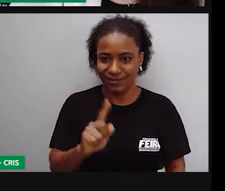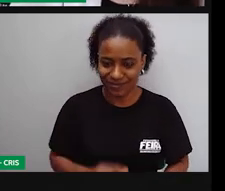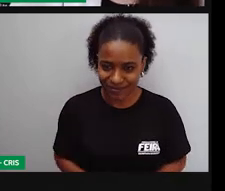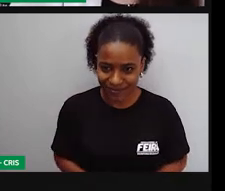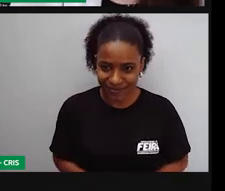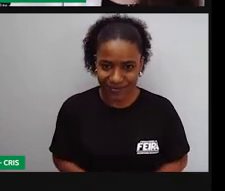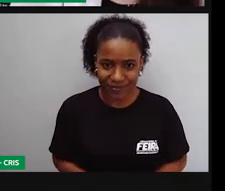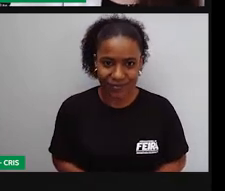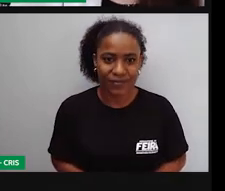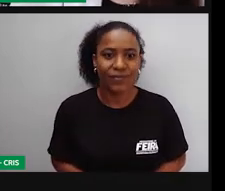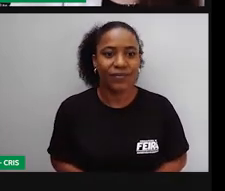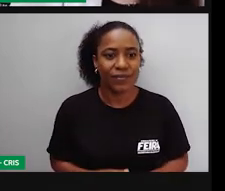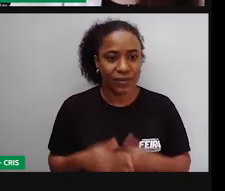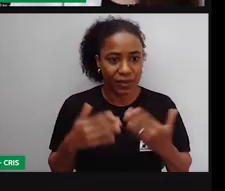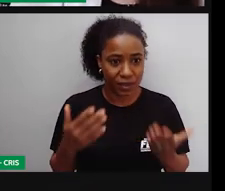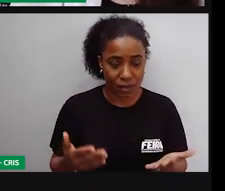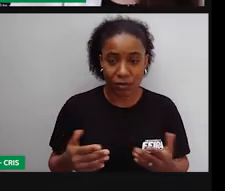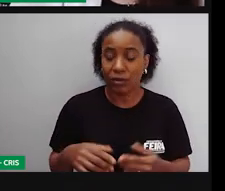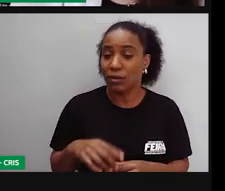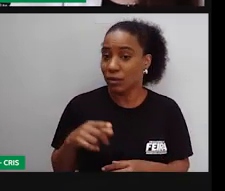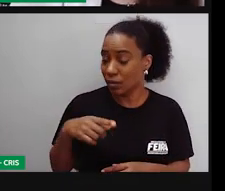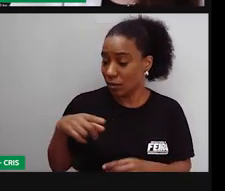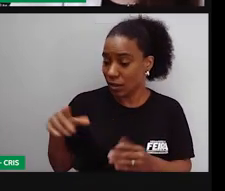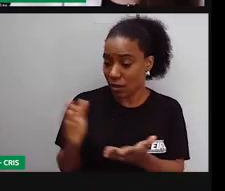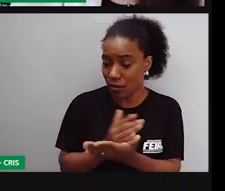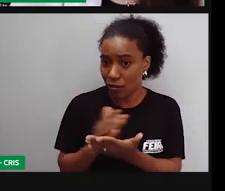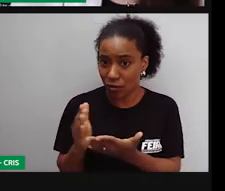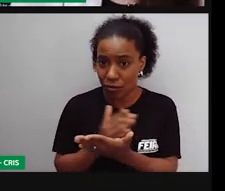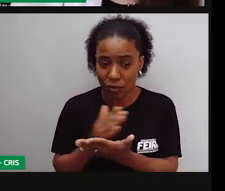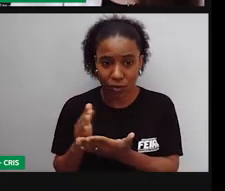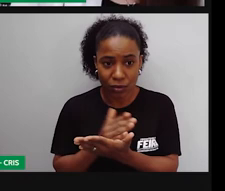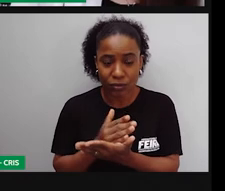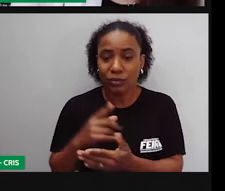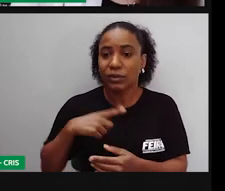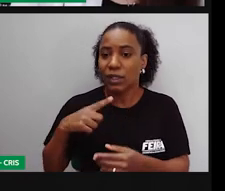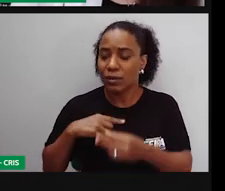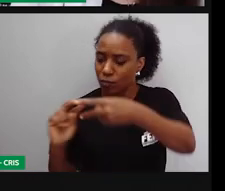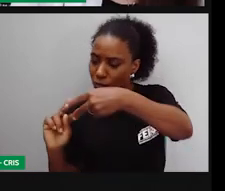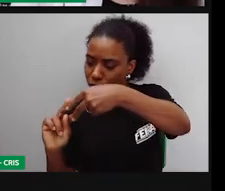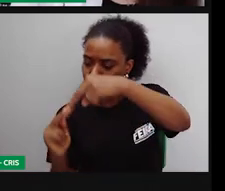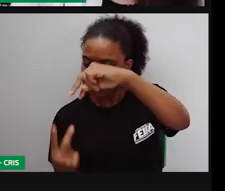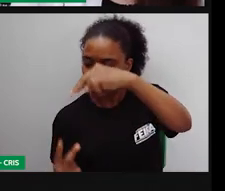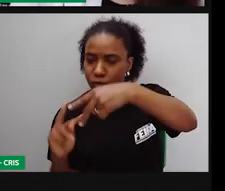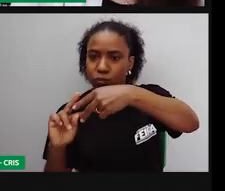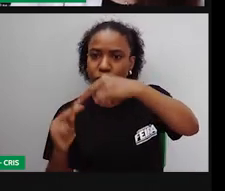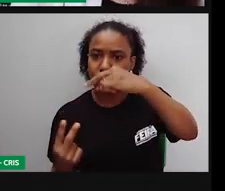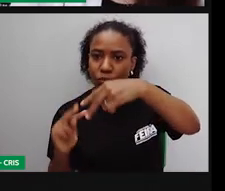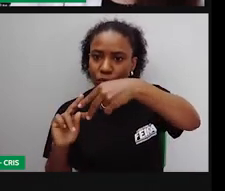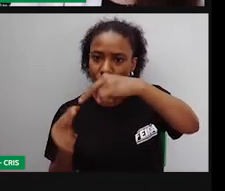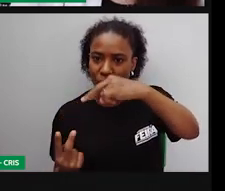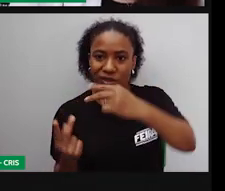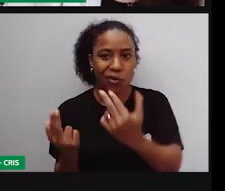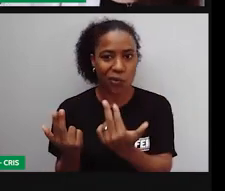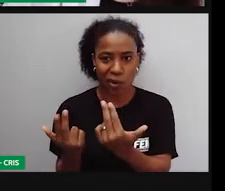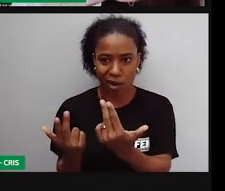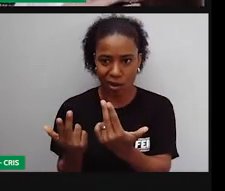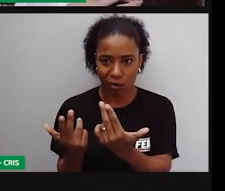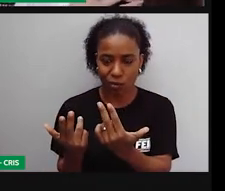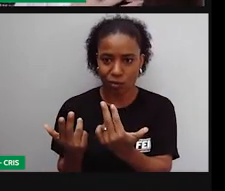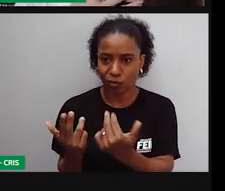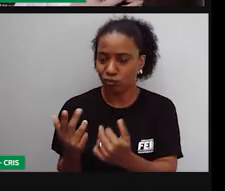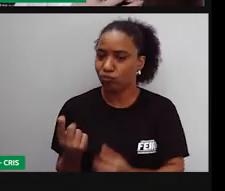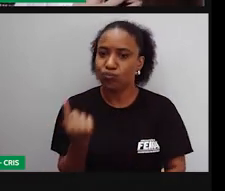Os indivíduos que surgem por meio de reprodução assexuada representam a mesma composição genética, ou seja, ele não muda, ele continua igual. No